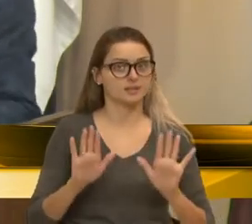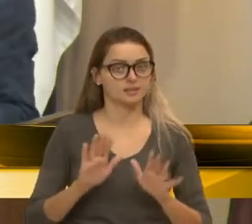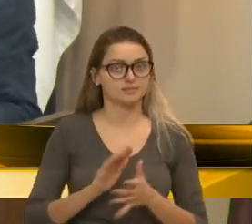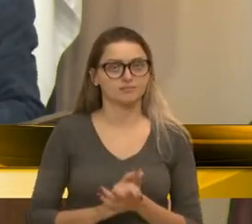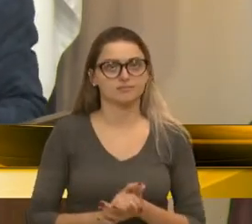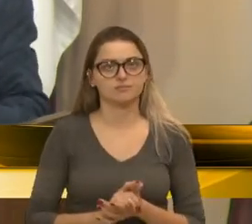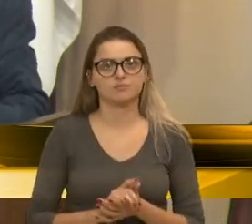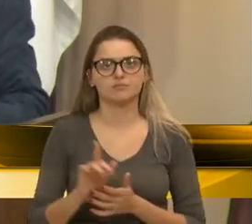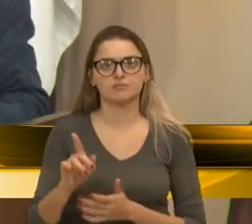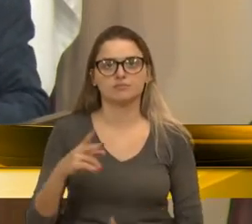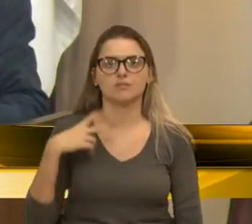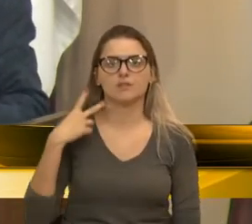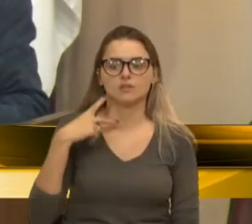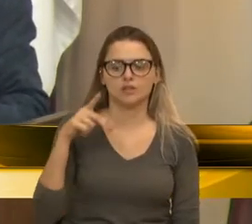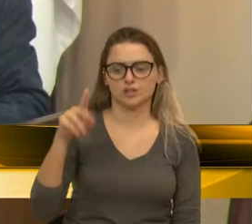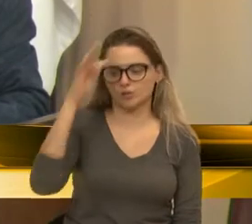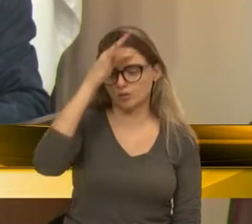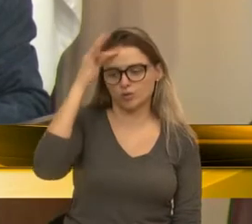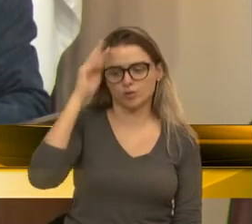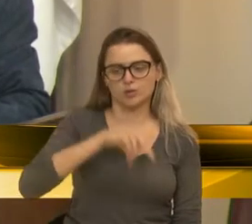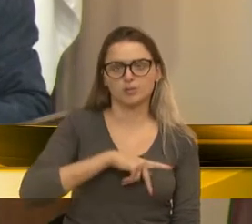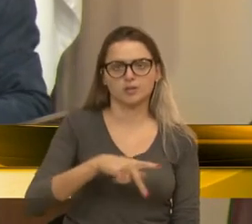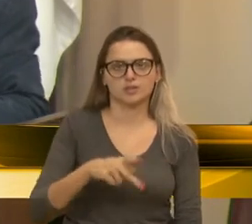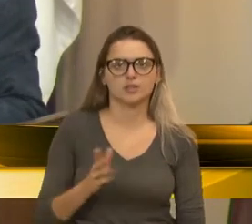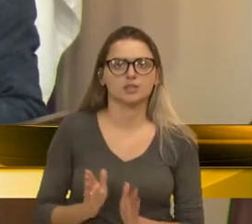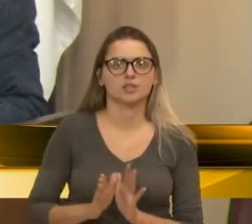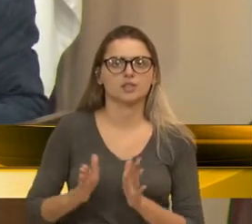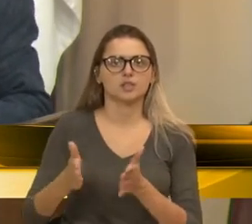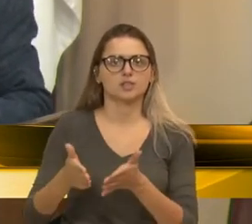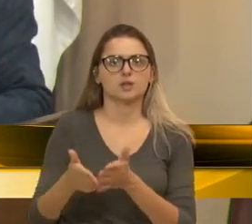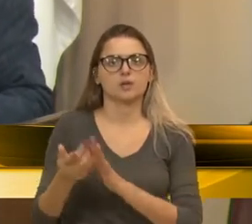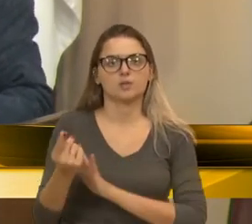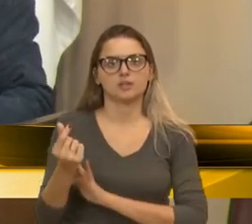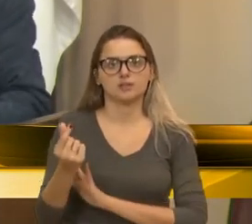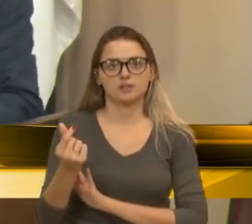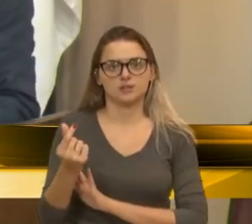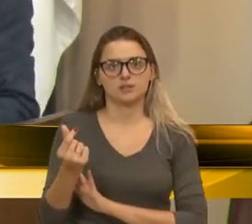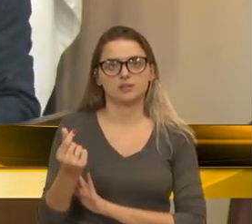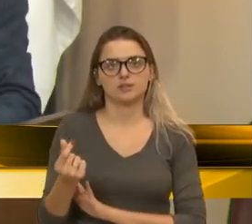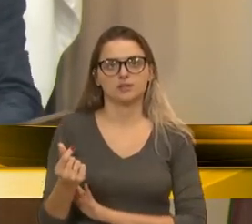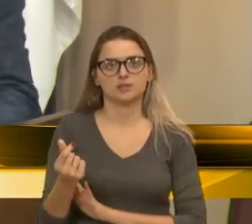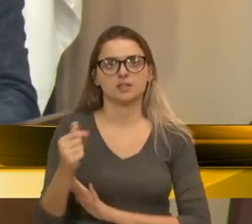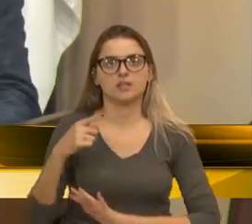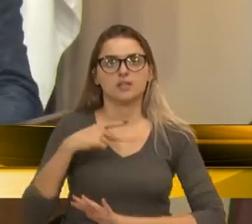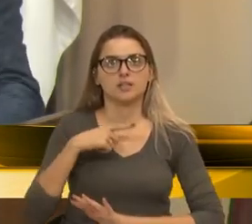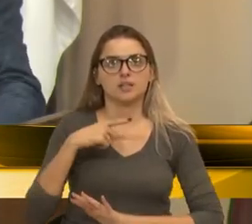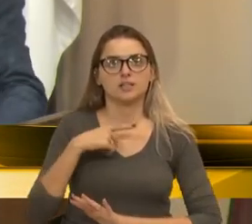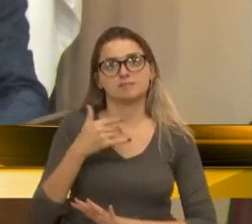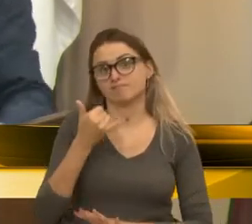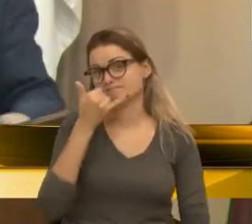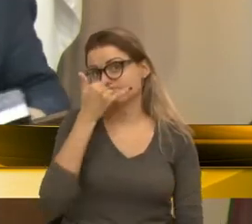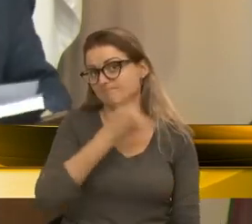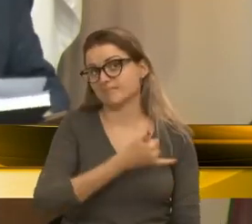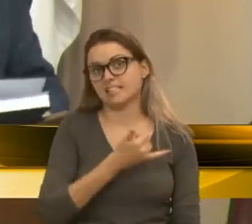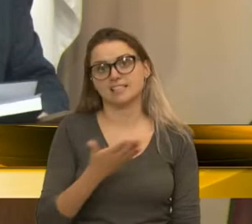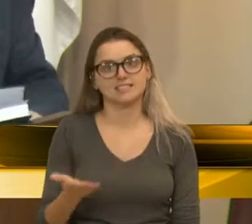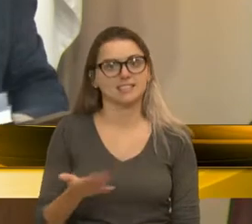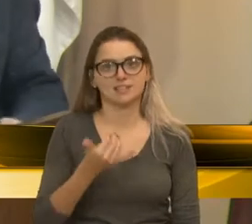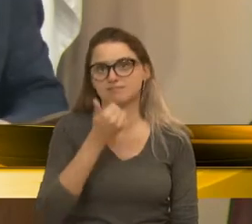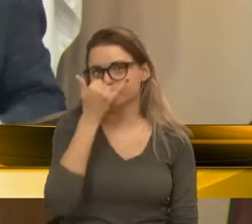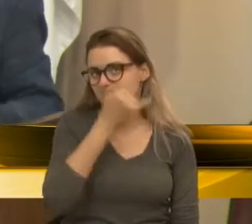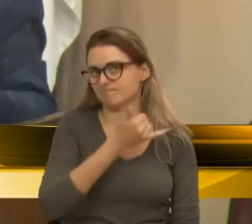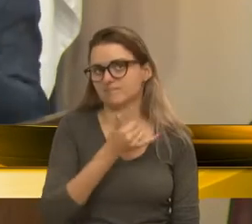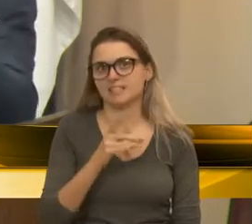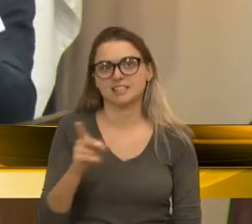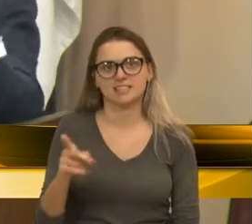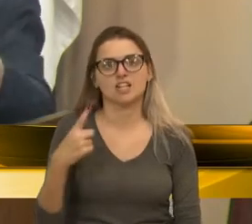o vereador Gustavo Toigo, meu presidente da Comissão de Finanças, eles deram azar. Eles deram